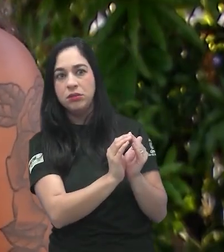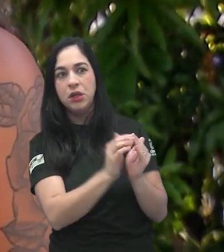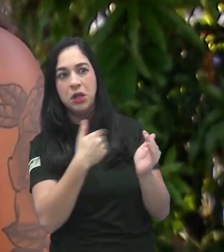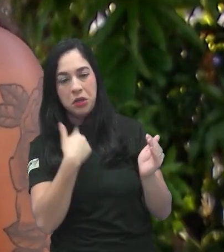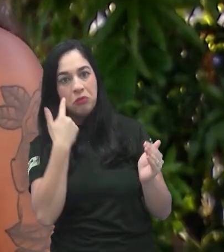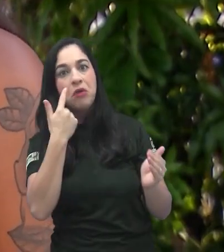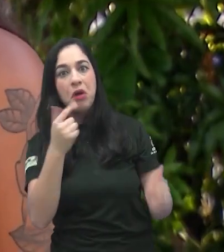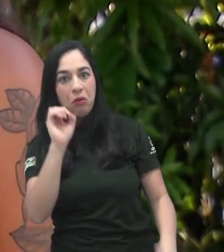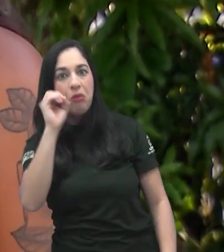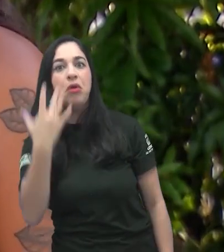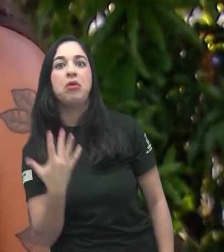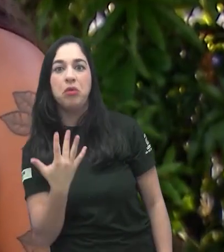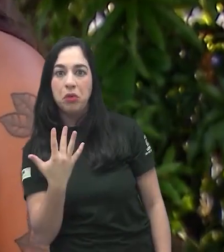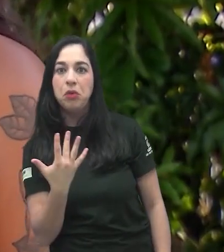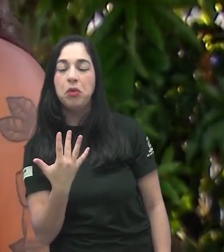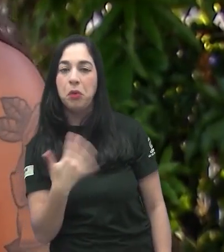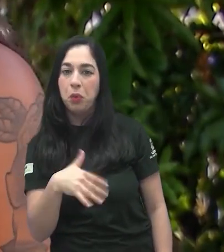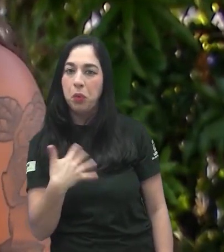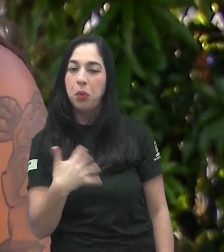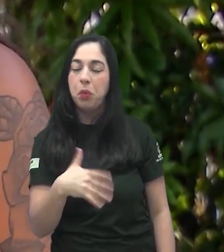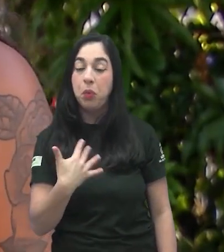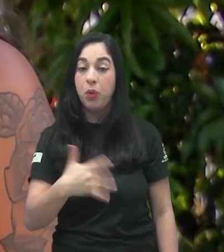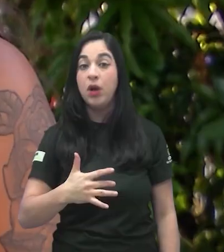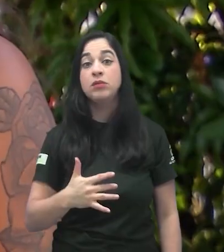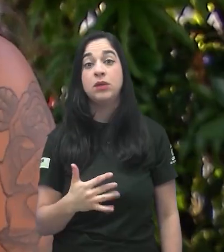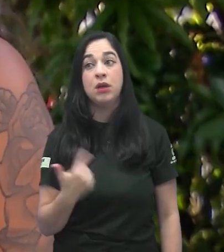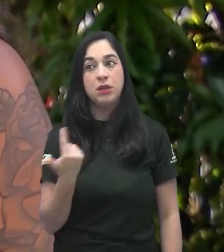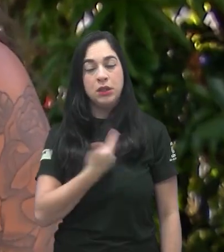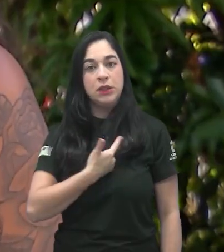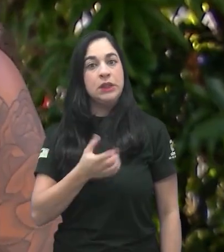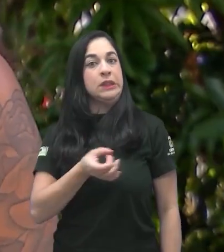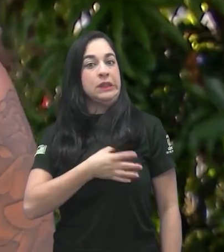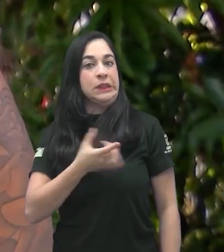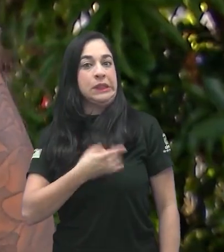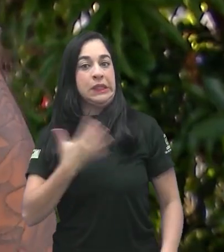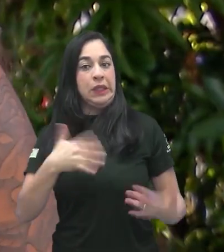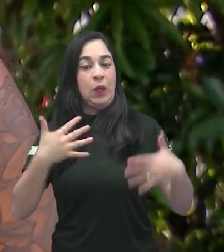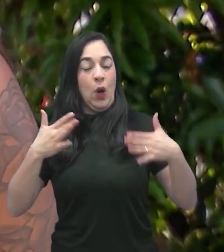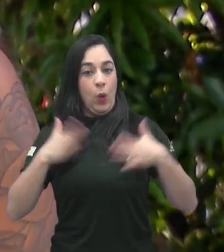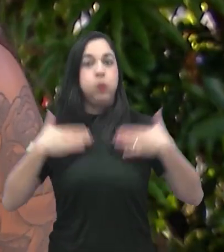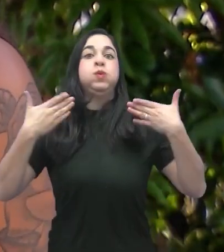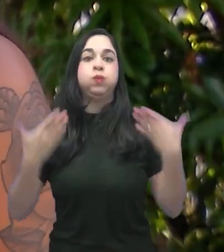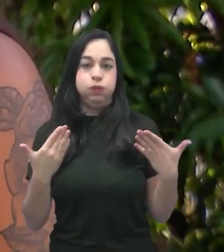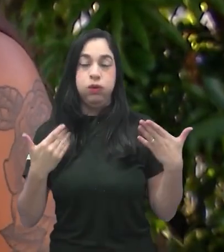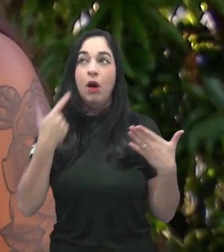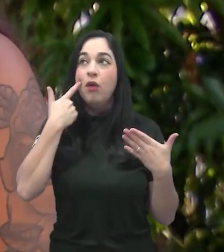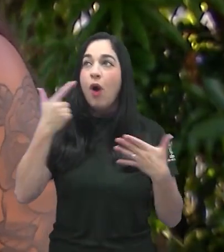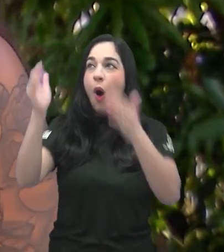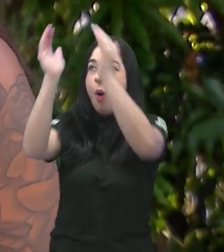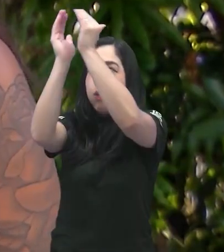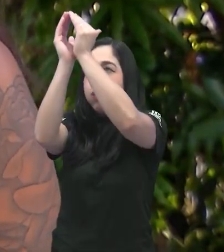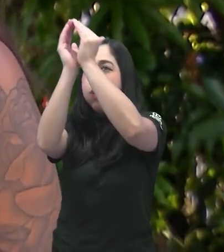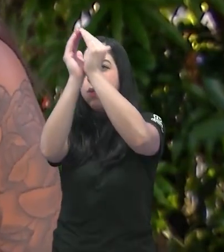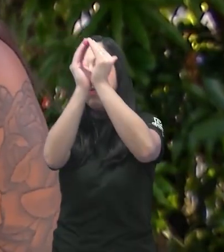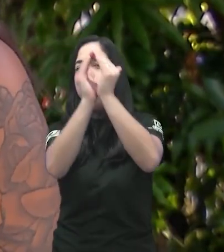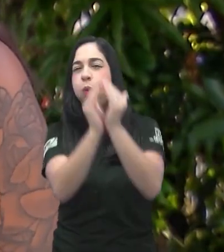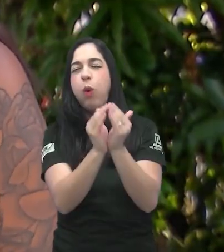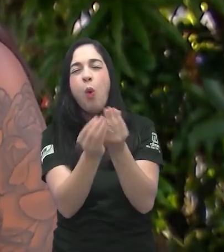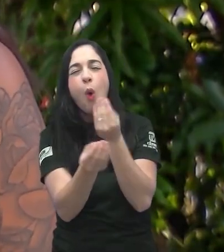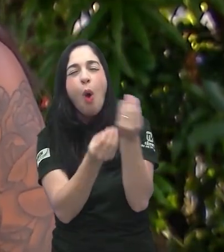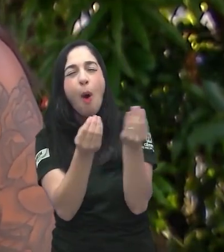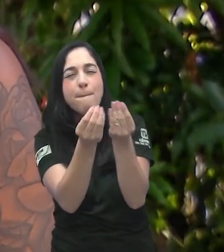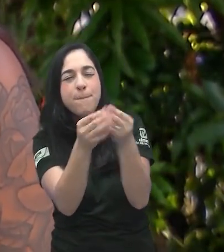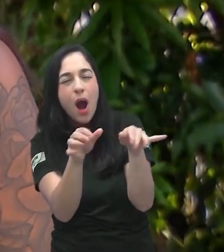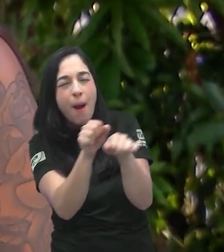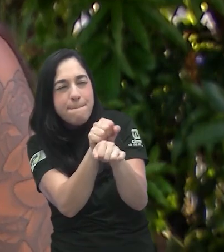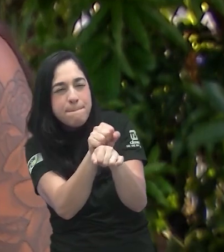balão realmente está caindo. Não é uma ilusão de ótica, né? É realmente um balão que está caindo. E foi, assim, bem assustador. Como eu falei, bem assustador.